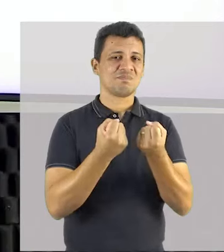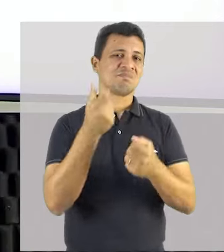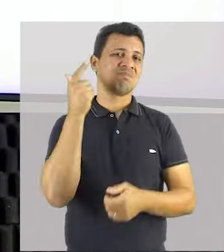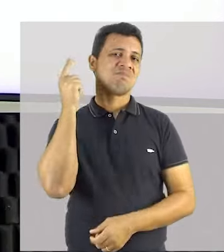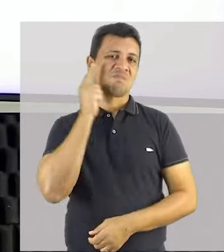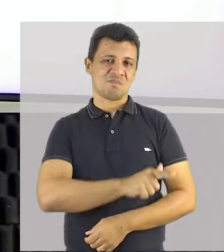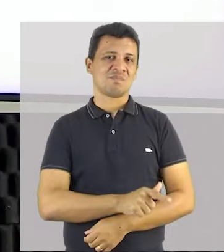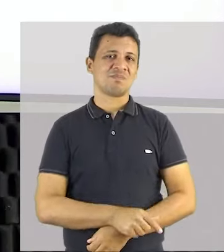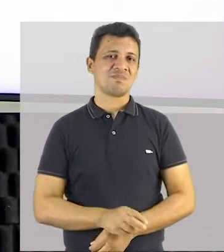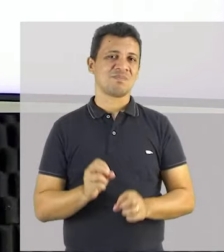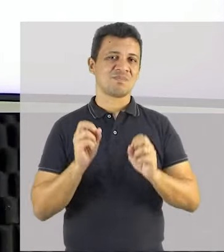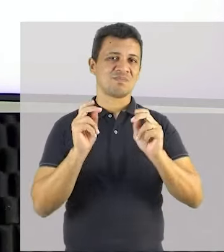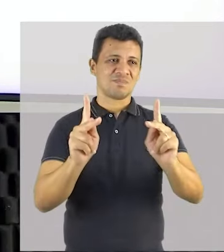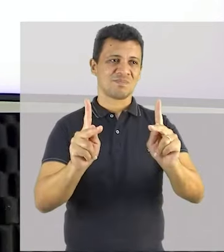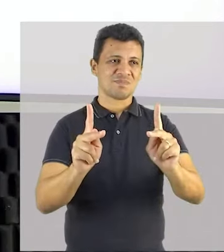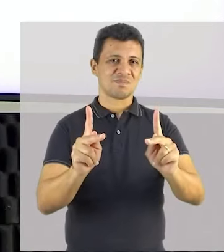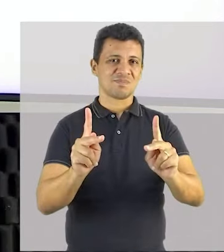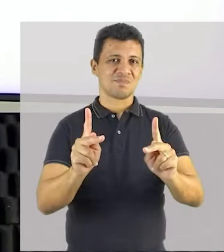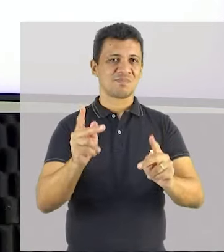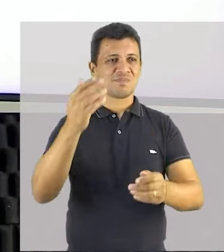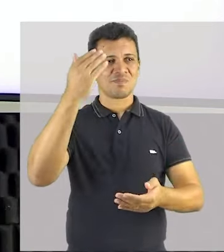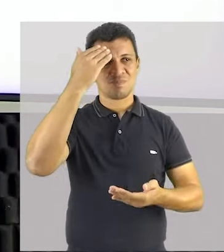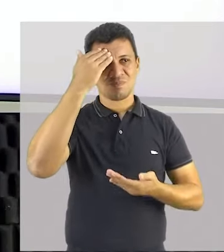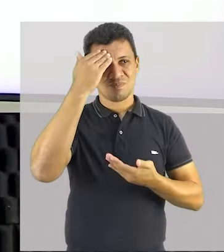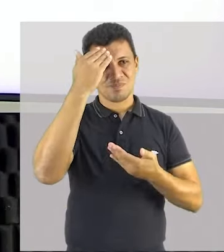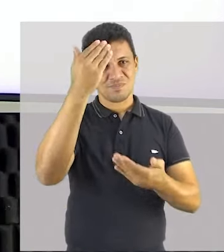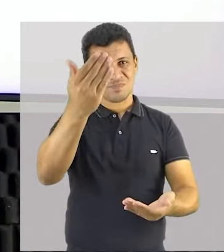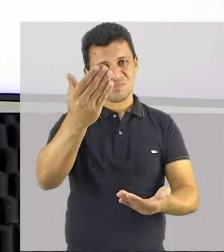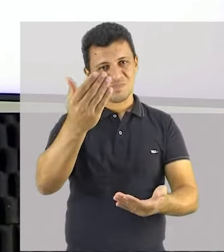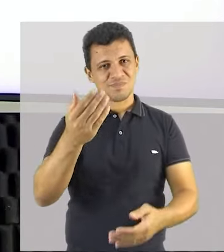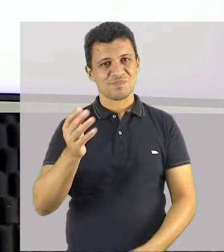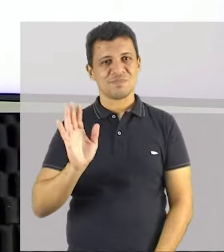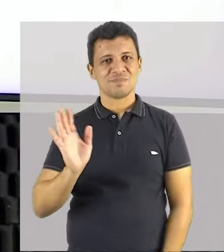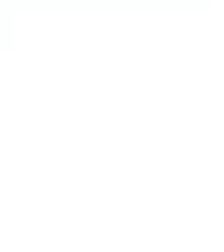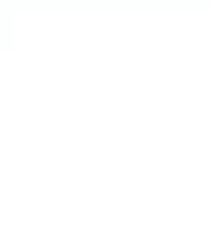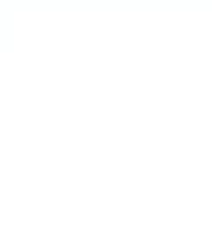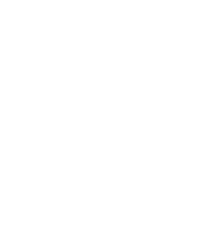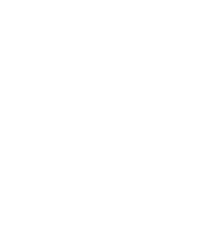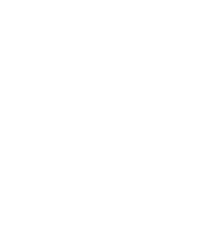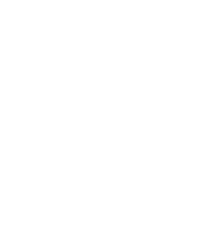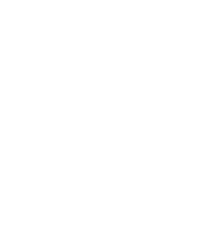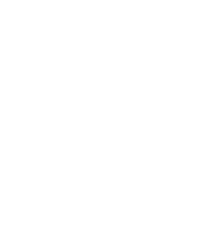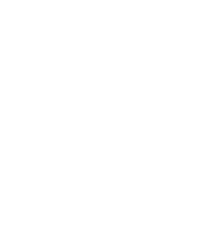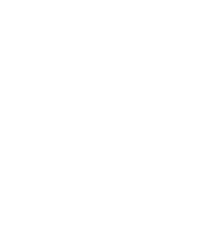vai dar tudo certo tá Ok então muito obrigada e até a próxima